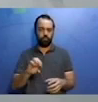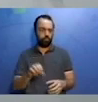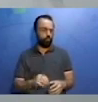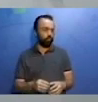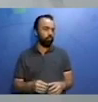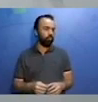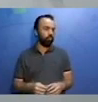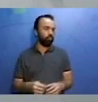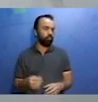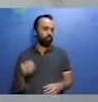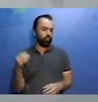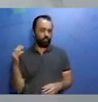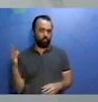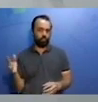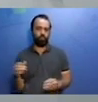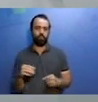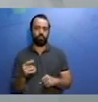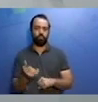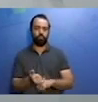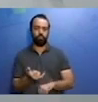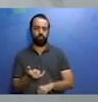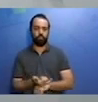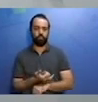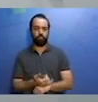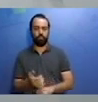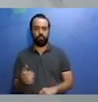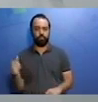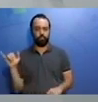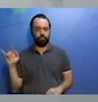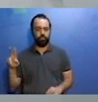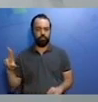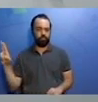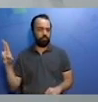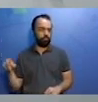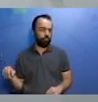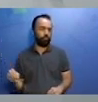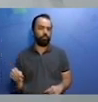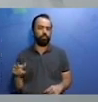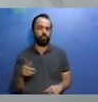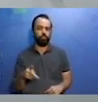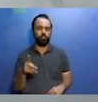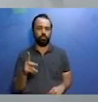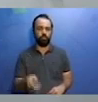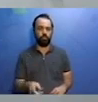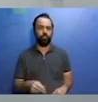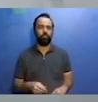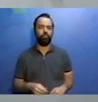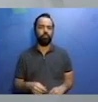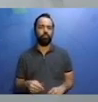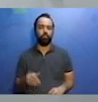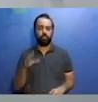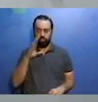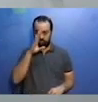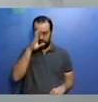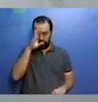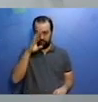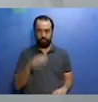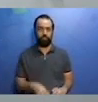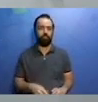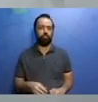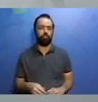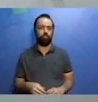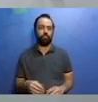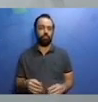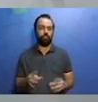Aqui nós temos o método que deve ser utilizado, ele sempre com o objetivo de obter o final da separação,